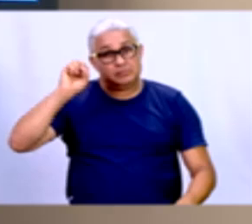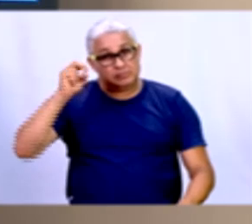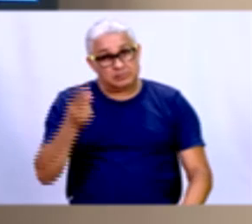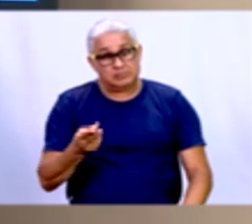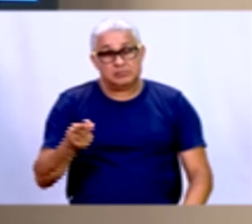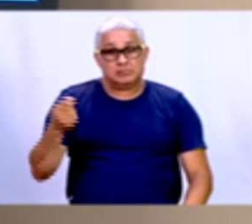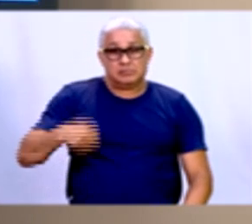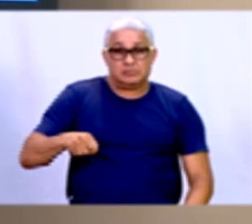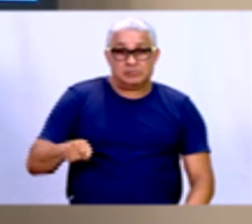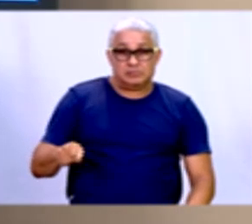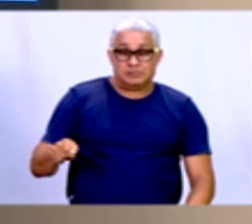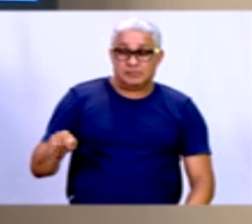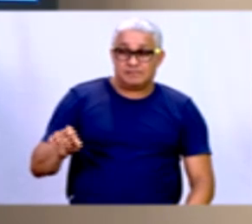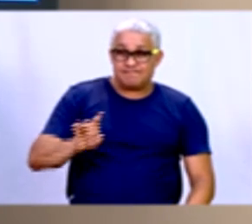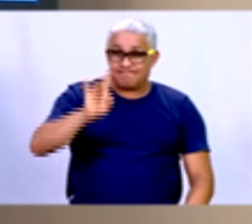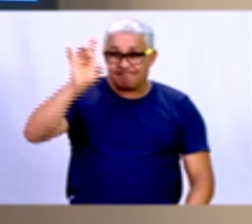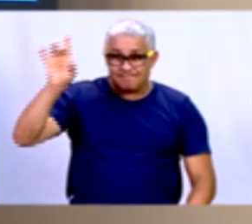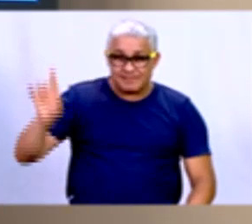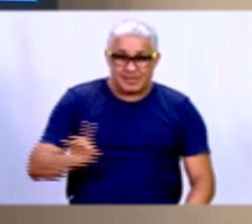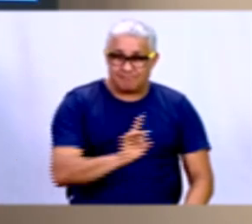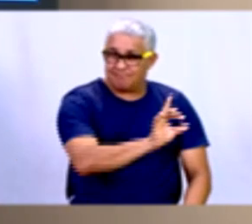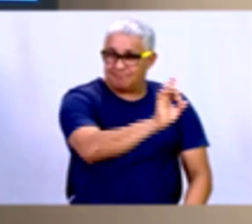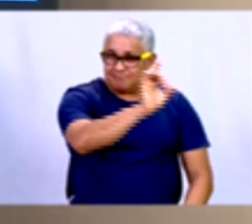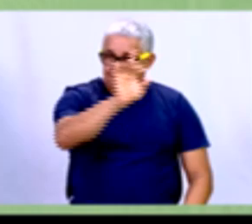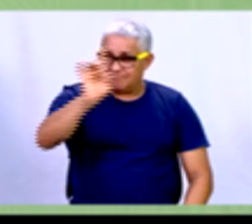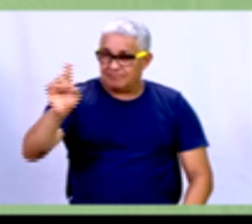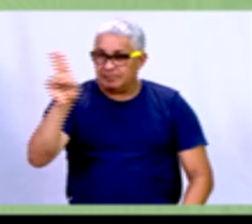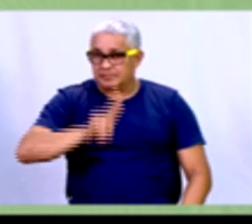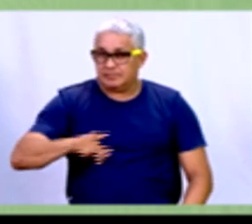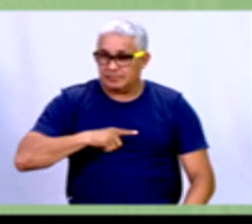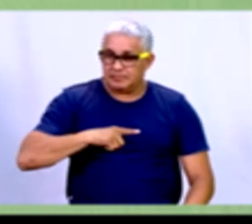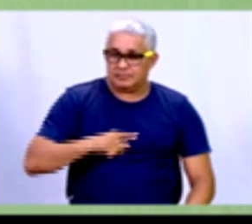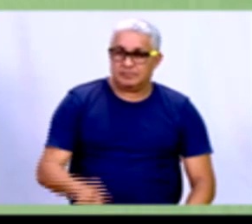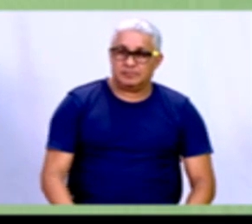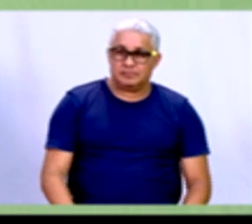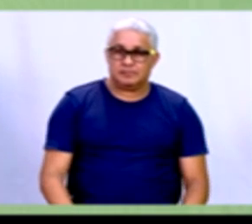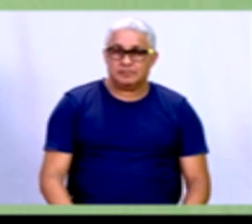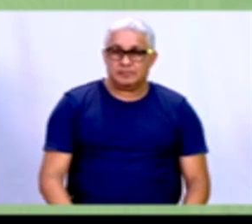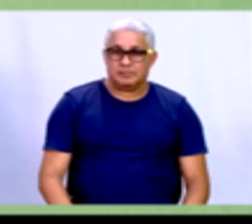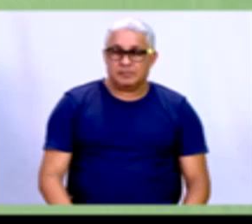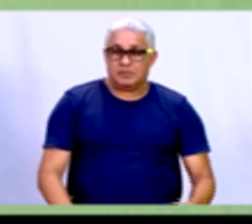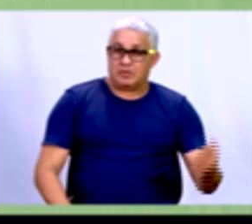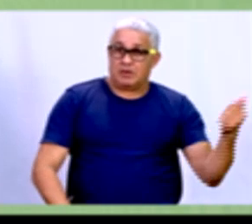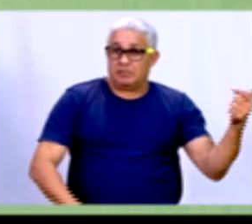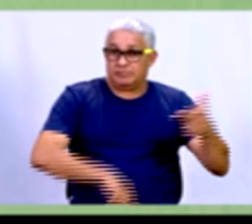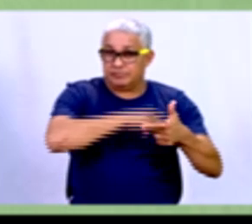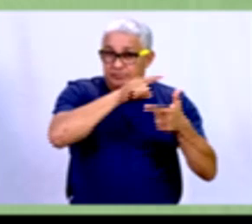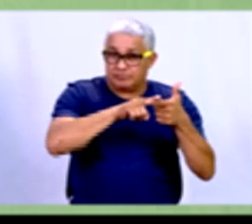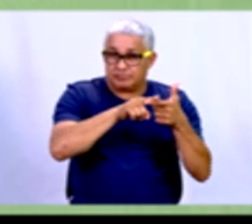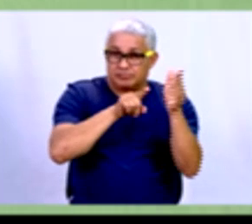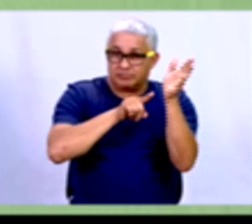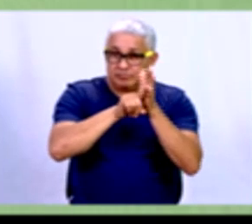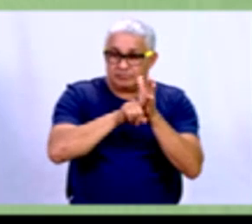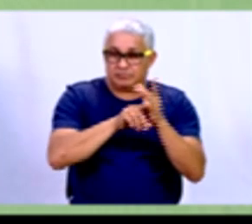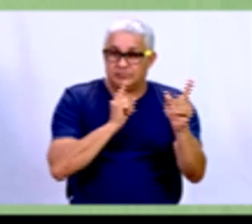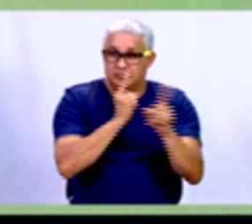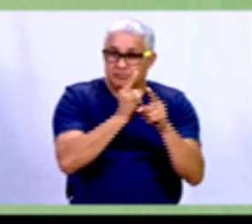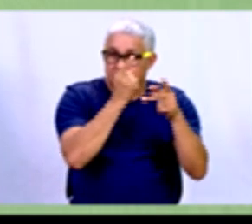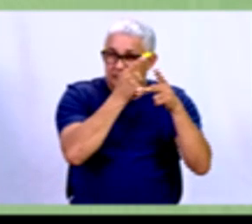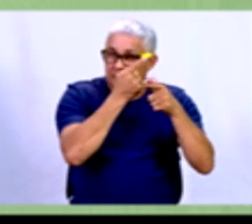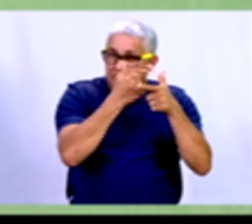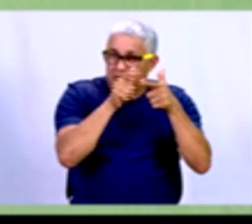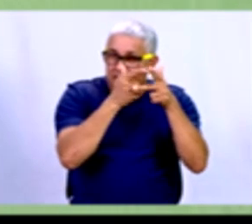necessidades específicas que cada usuário tem. Professor Marcel, com relação à pergunta 2, identifique problemas que podem